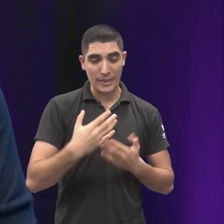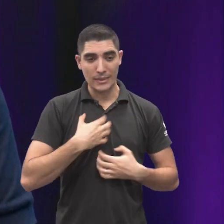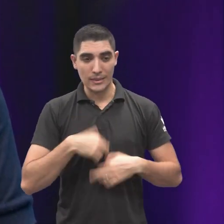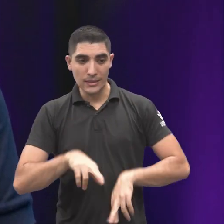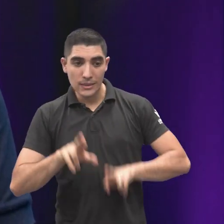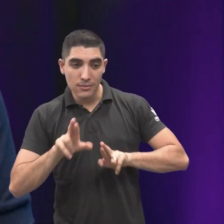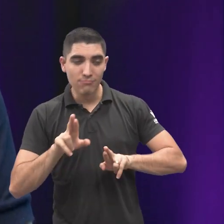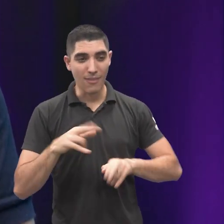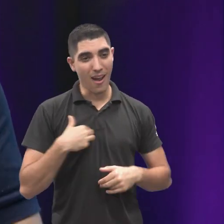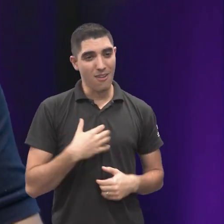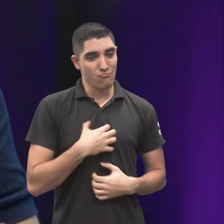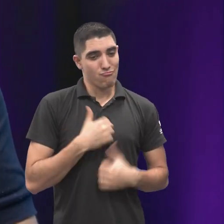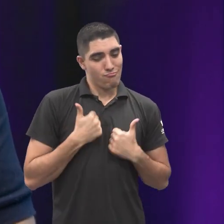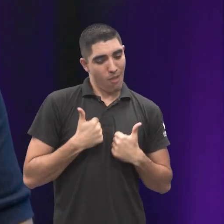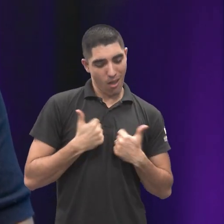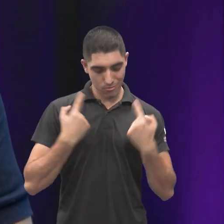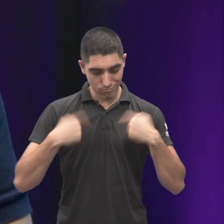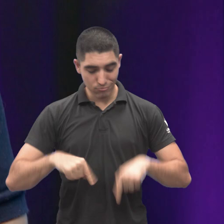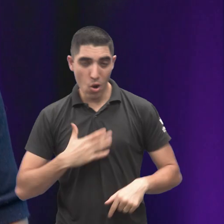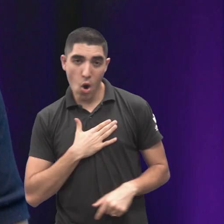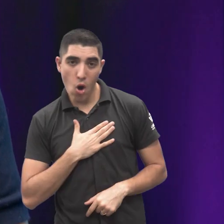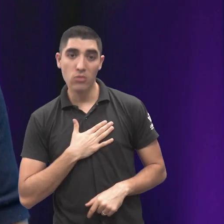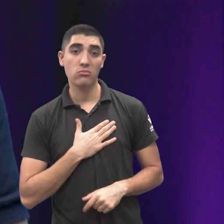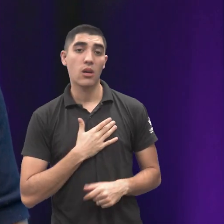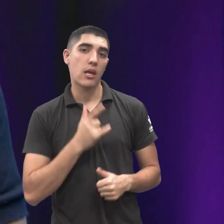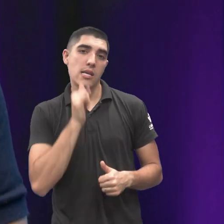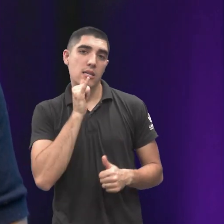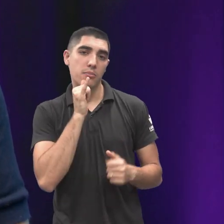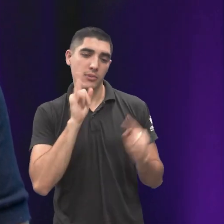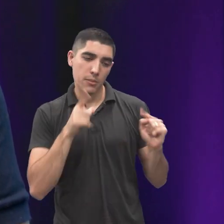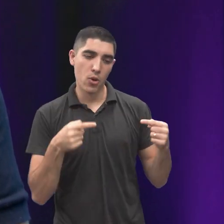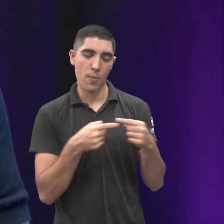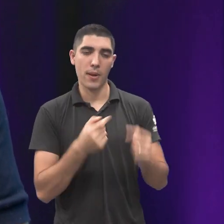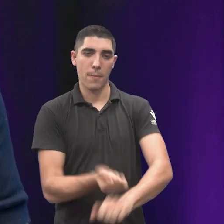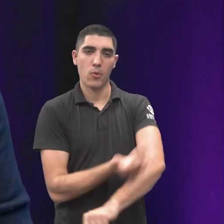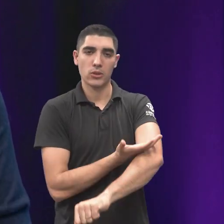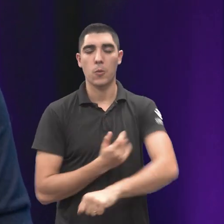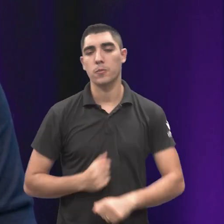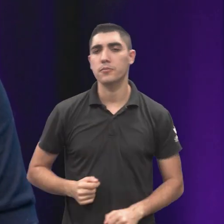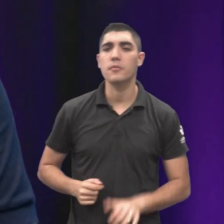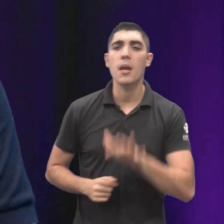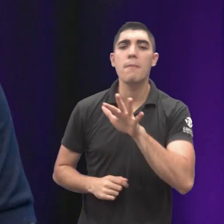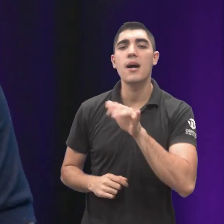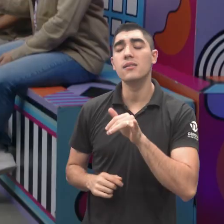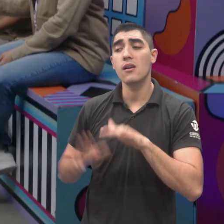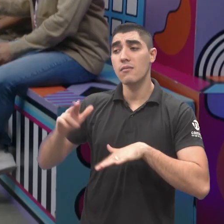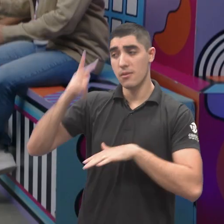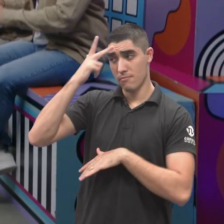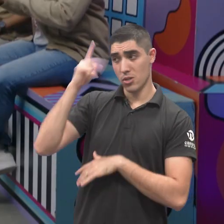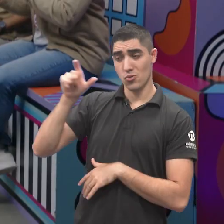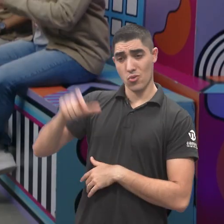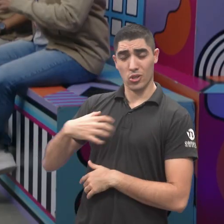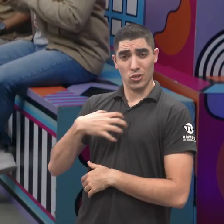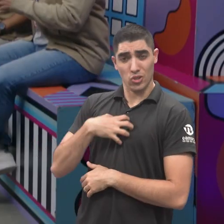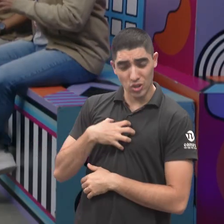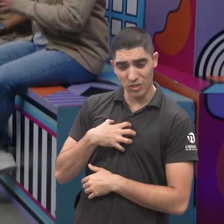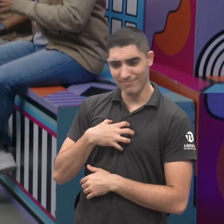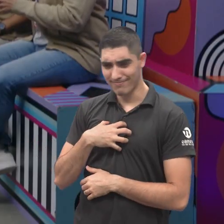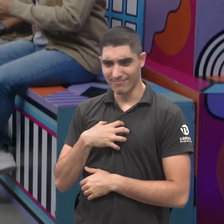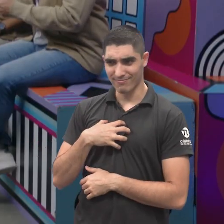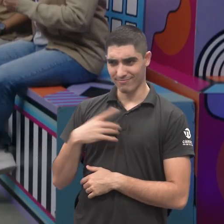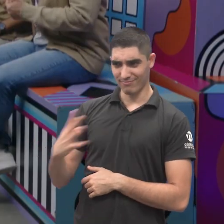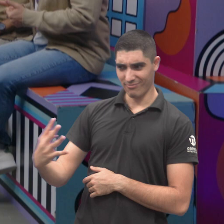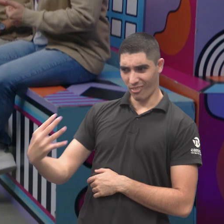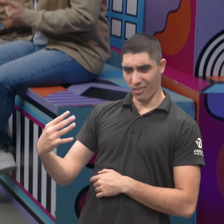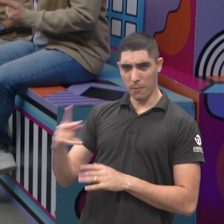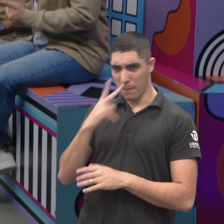conteúdo, a sua expectativa é se sentir bem. Ou seja, a gente está trabalhando as emoções. Agora, para quem se sente, de certa forma, invadido